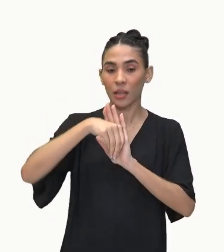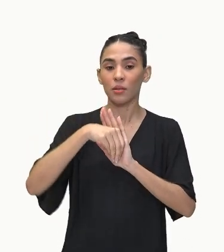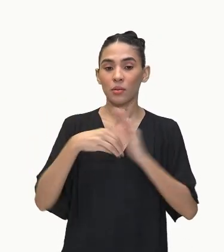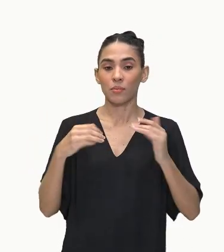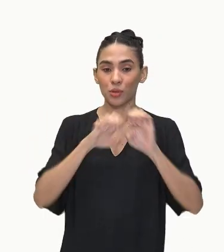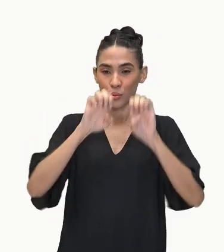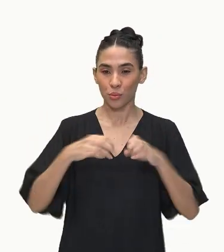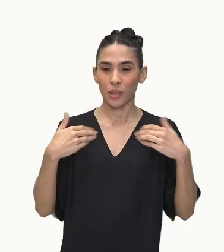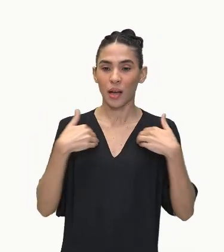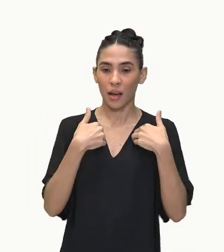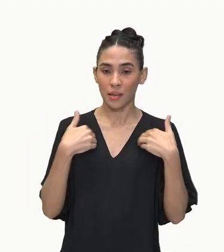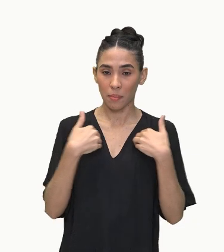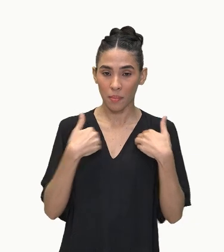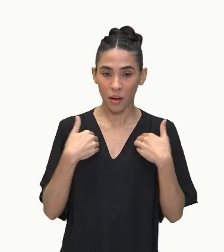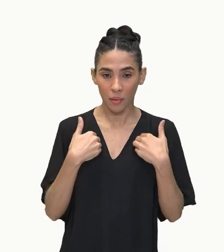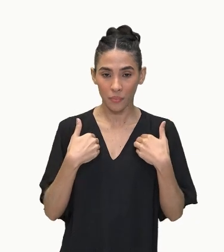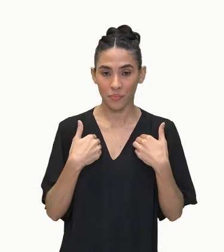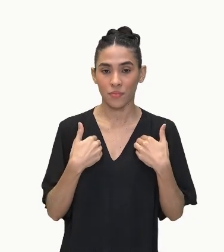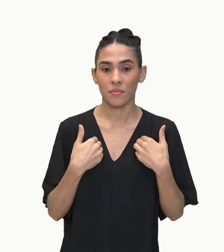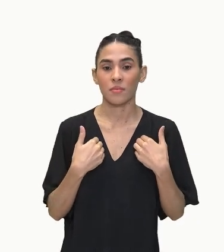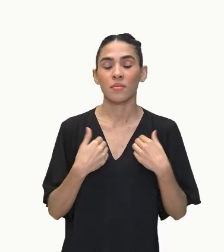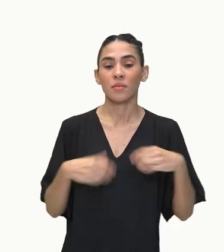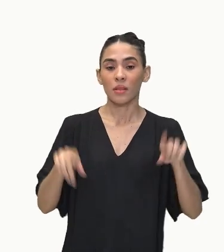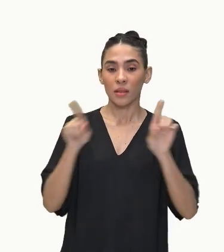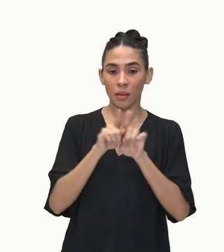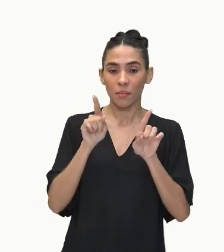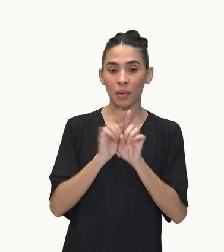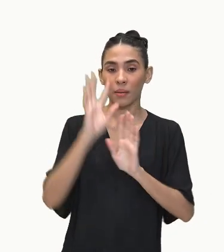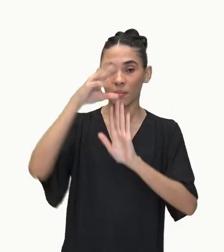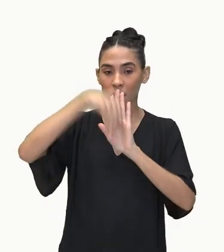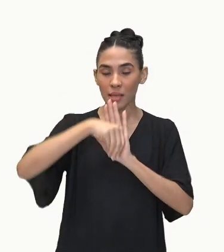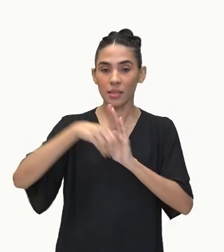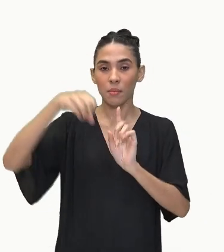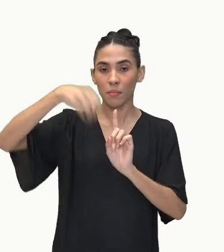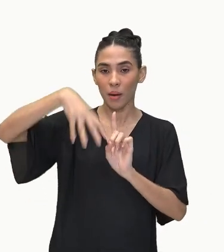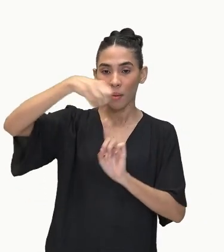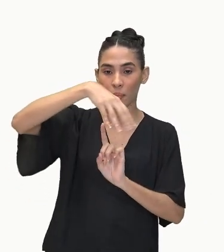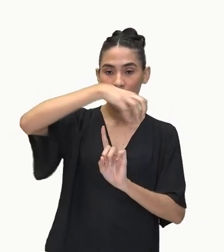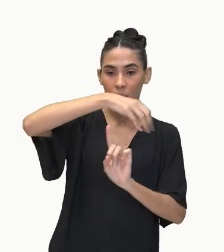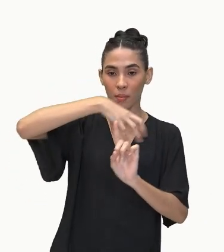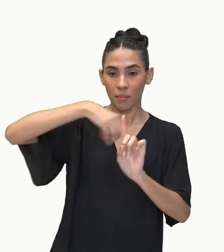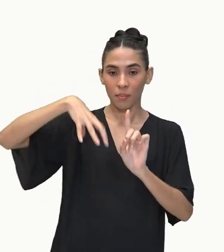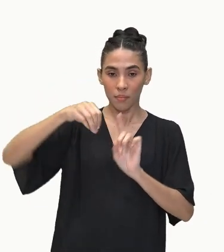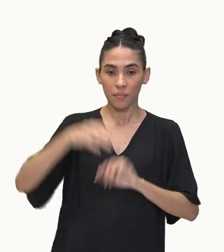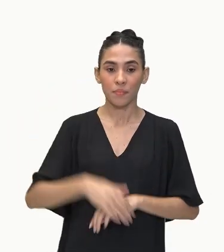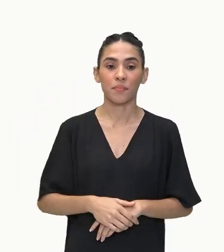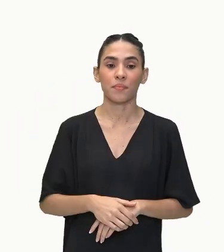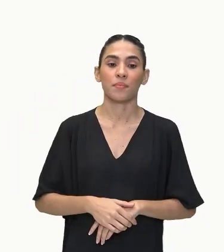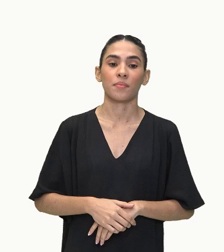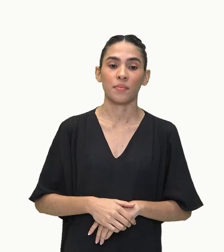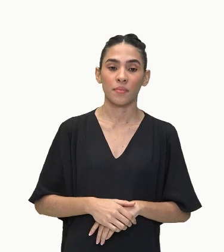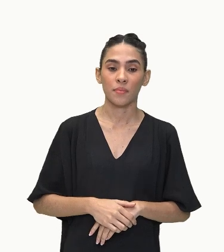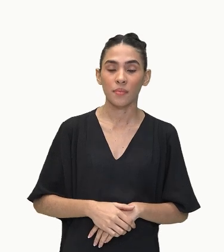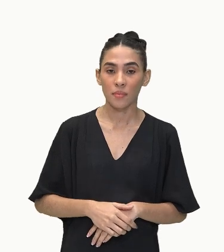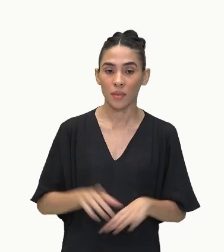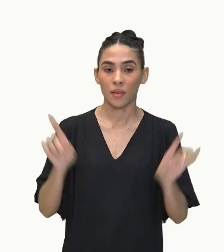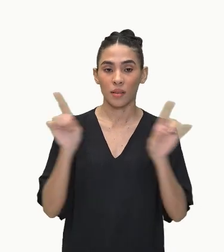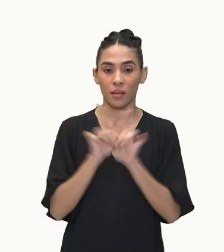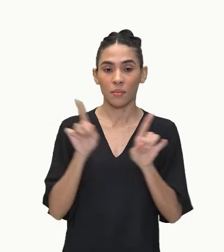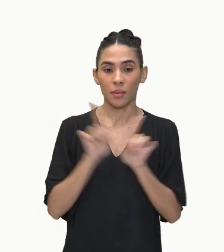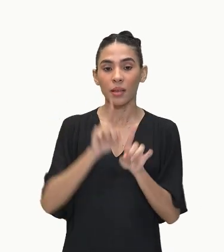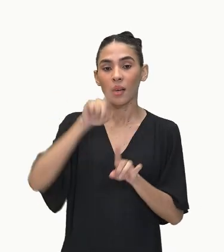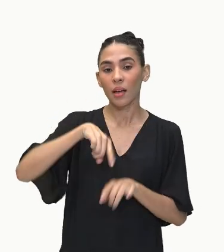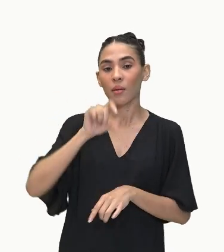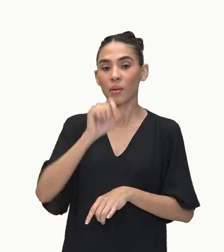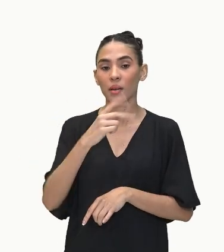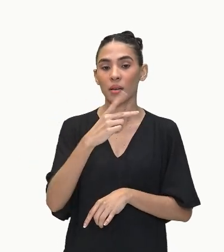animais, né? E também está presente nos fungos. O glicogênio, ele também é